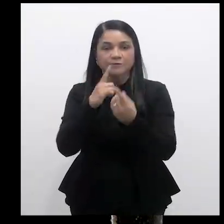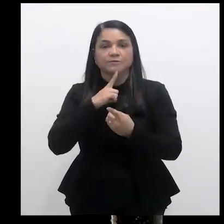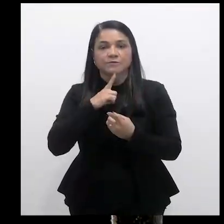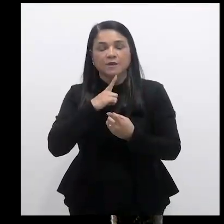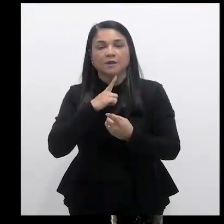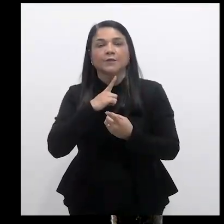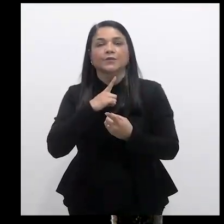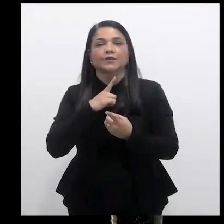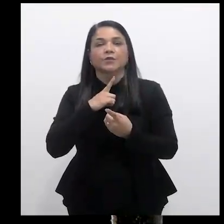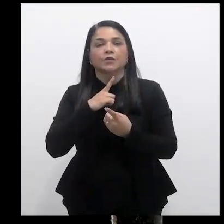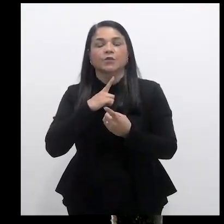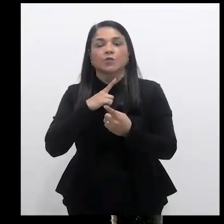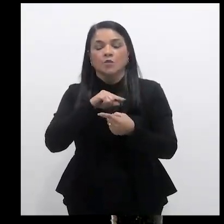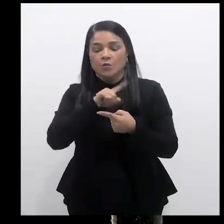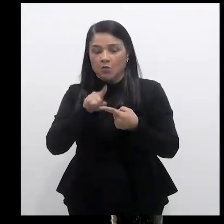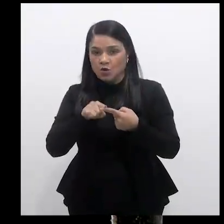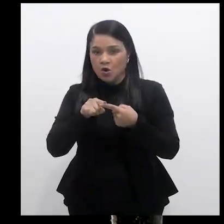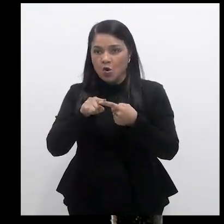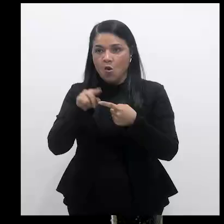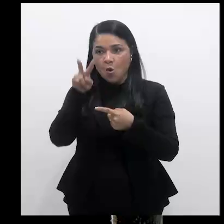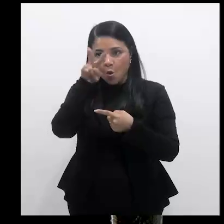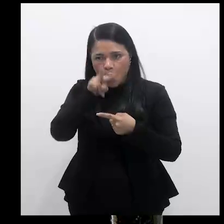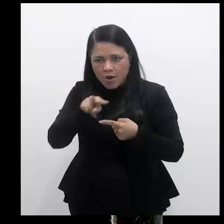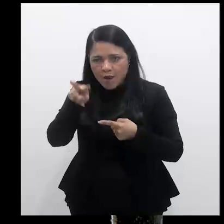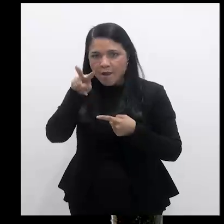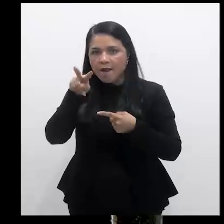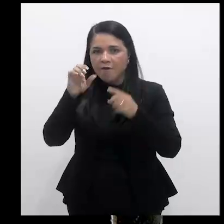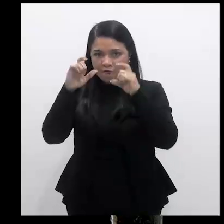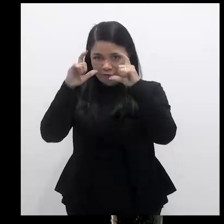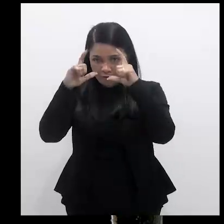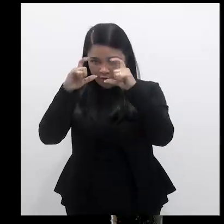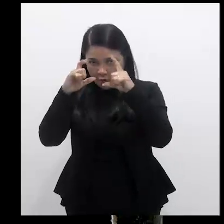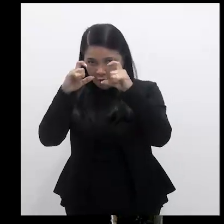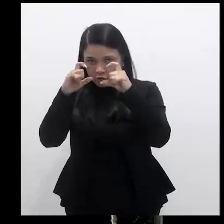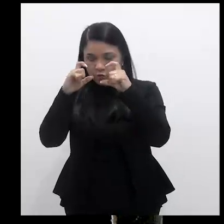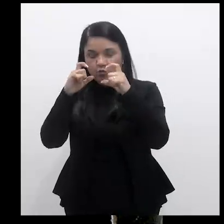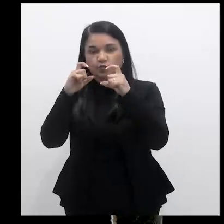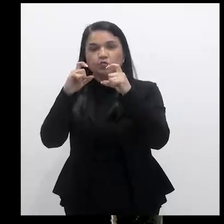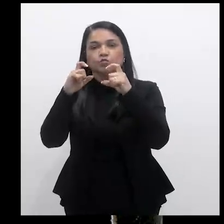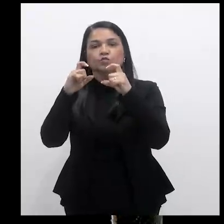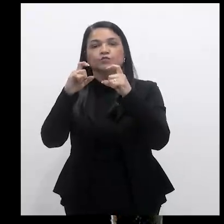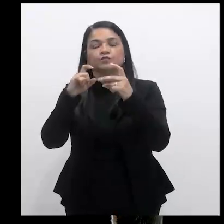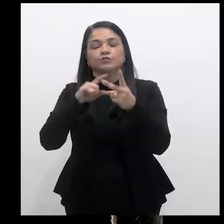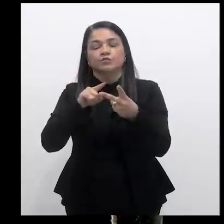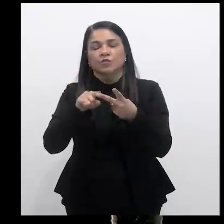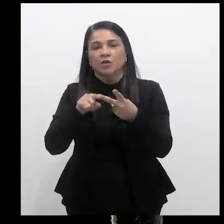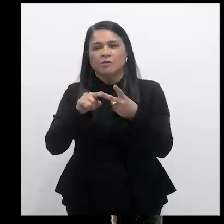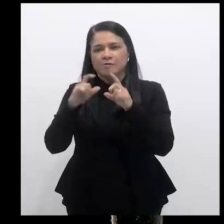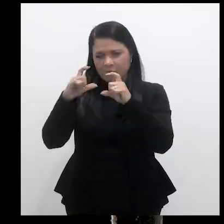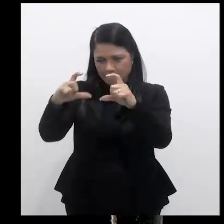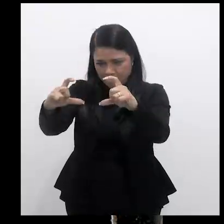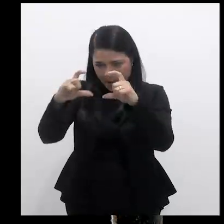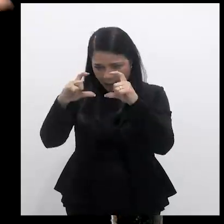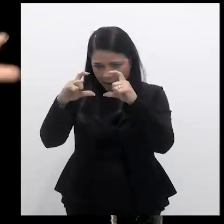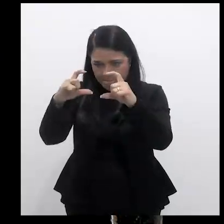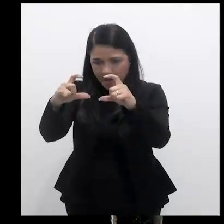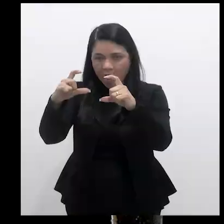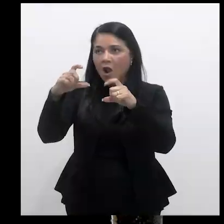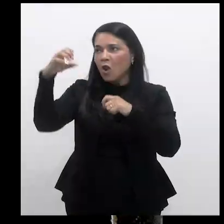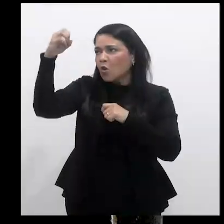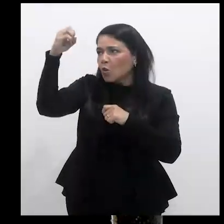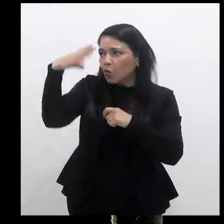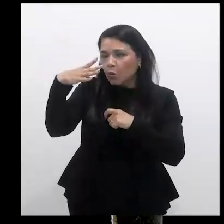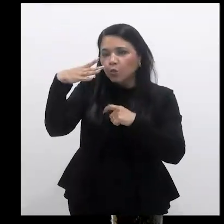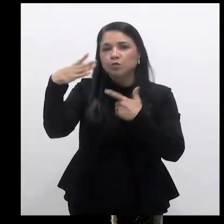nós temos a oficina de olhar fotográfico, que inicia com a questão da foto, enquadramento,